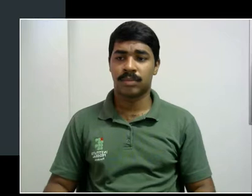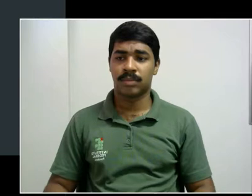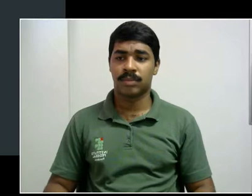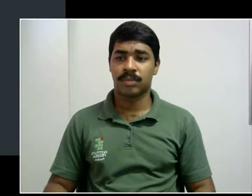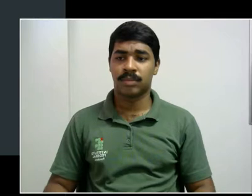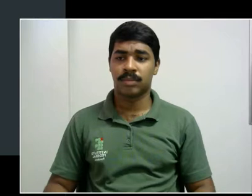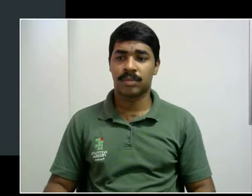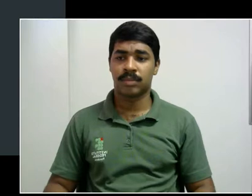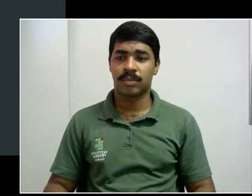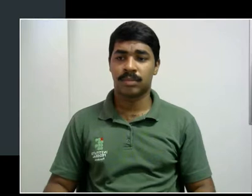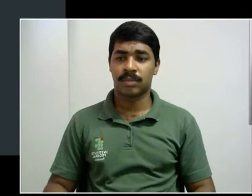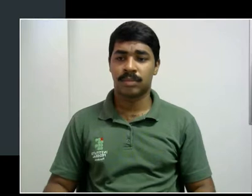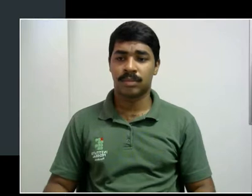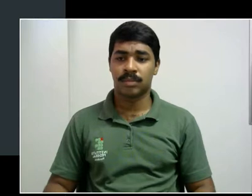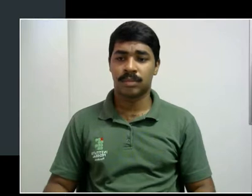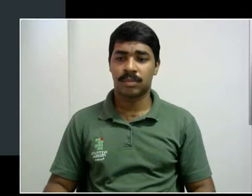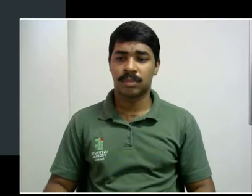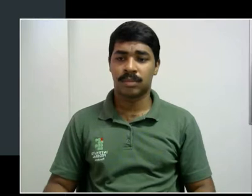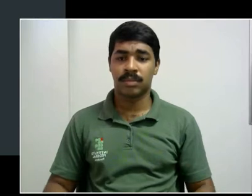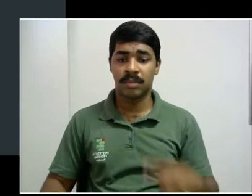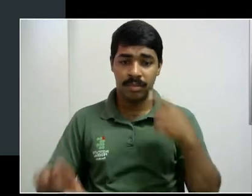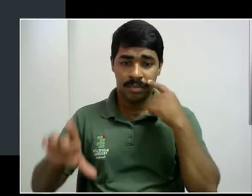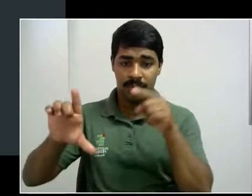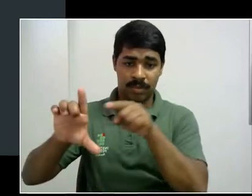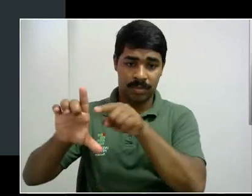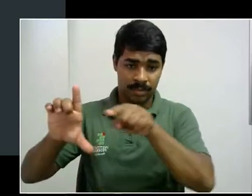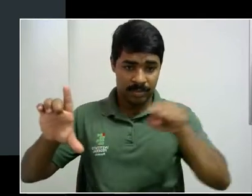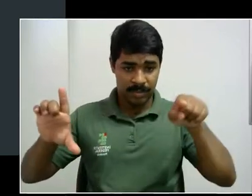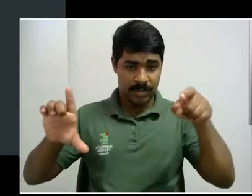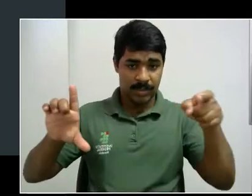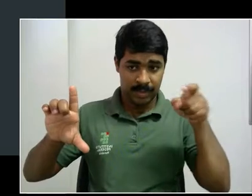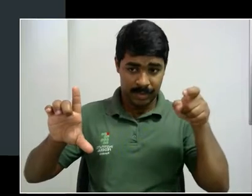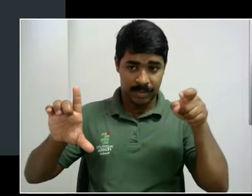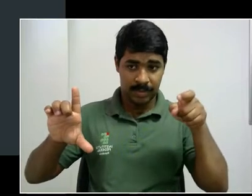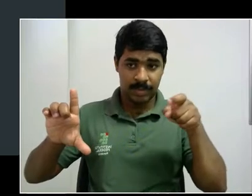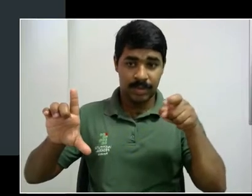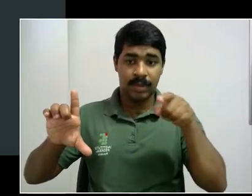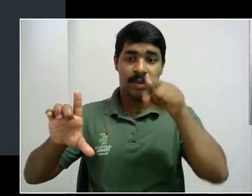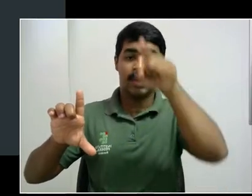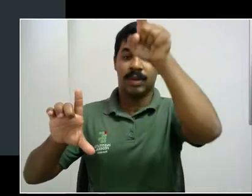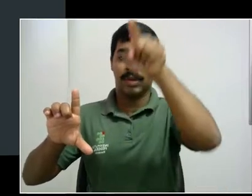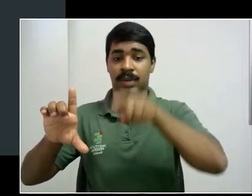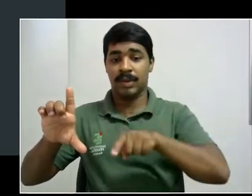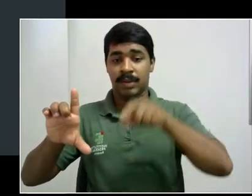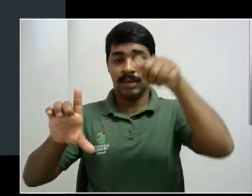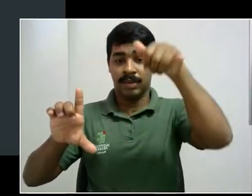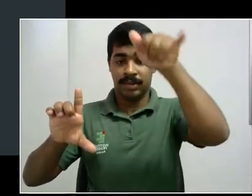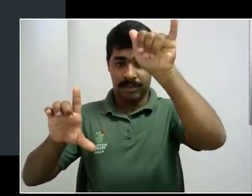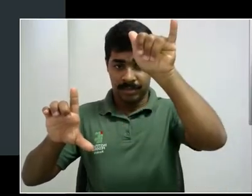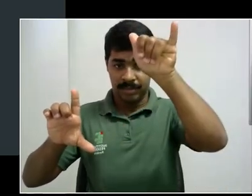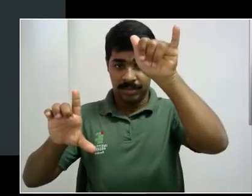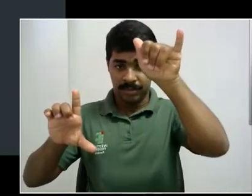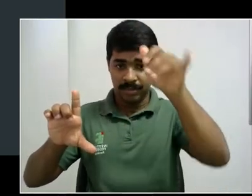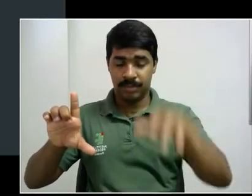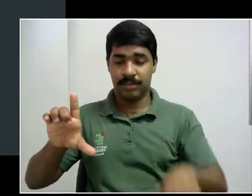os eixos, né? Os nossos eixos são o eixo x, que é o eixo horizontal, e o eixo y, que é o eixo